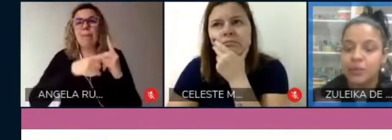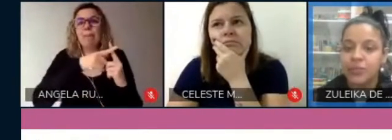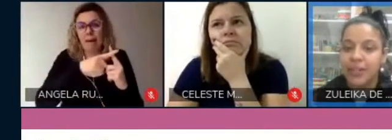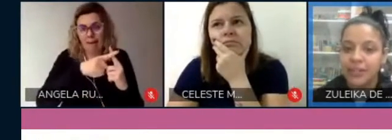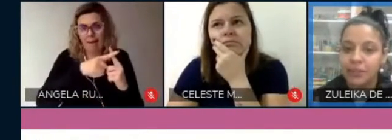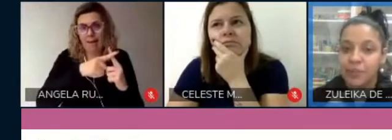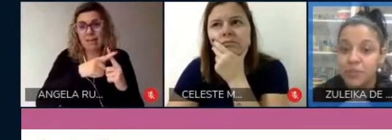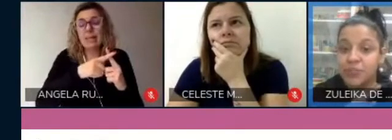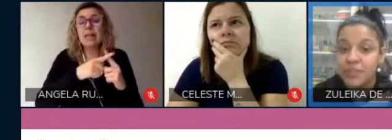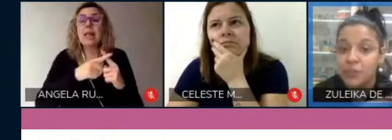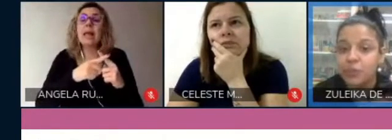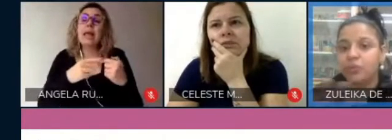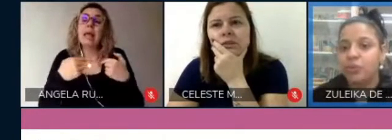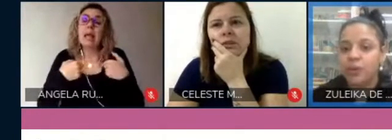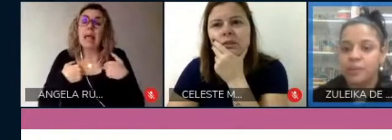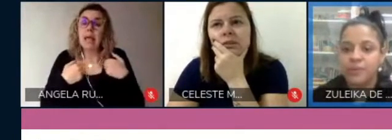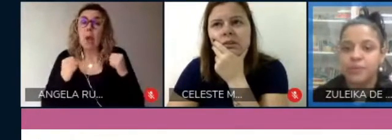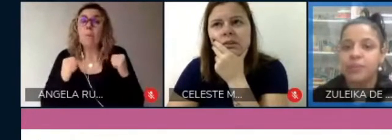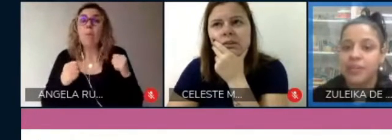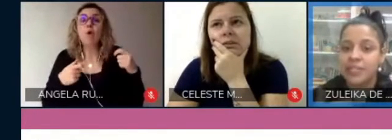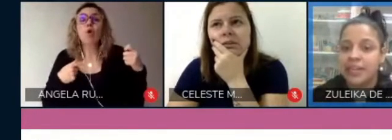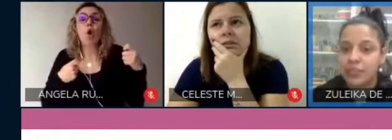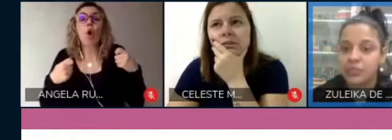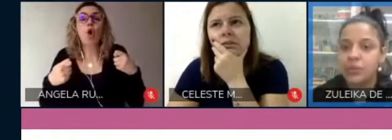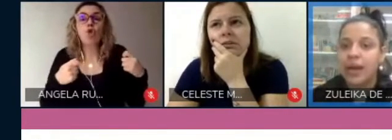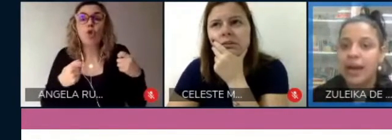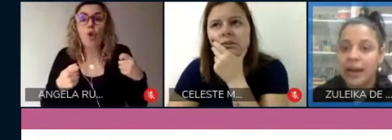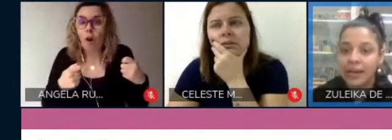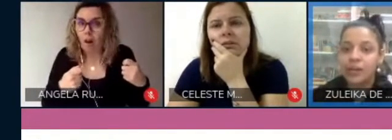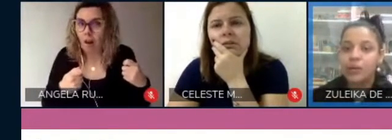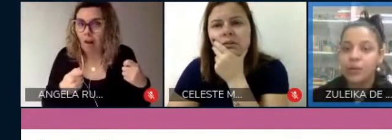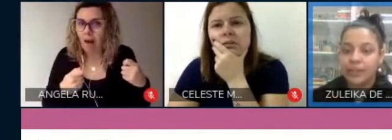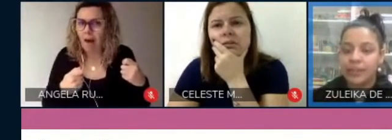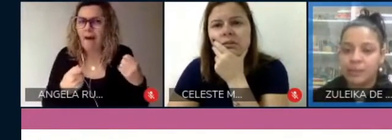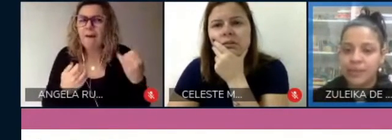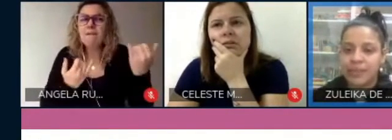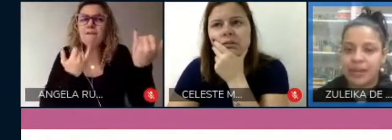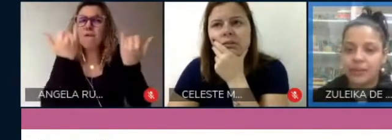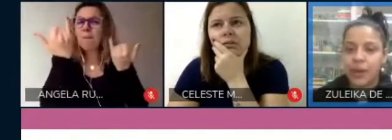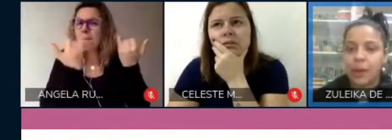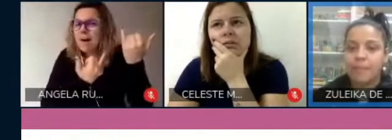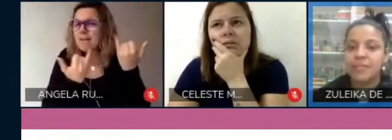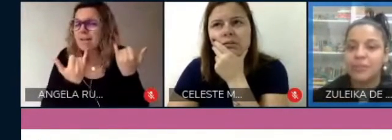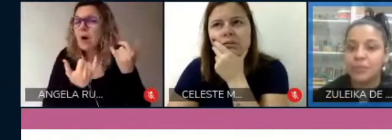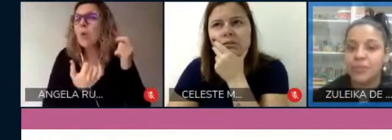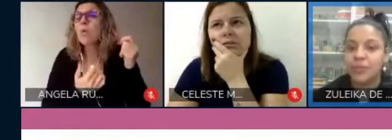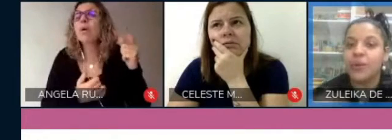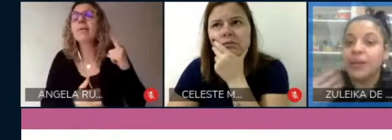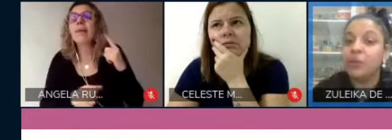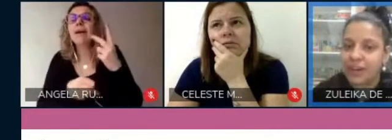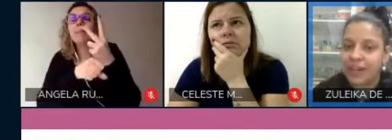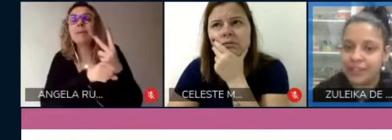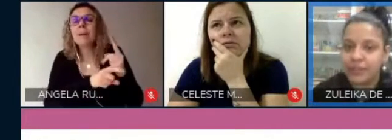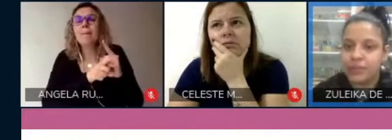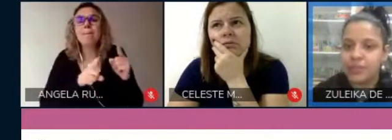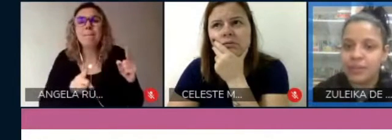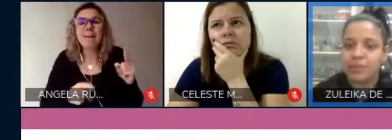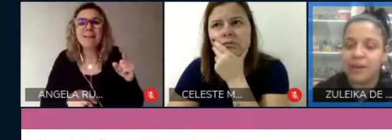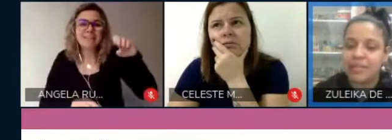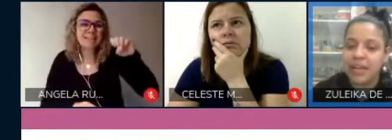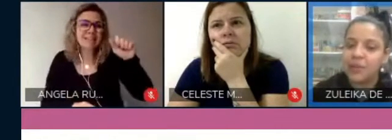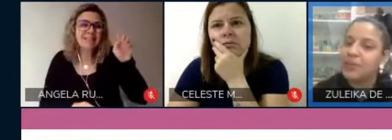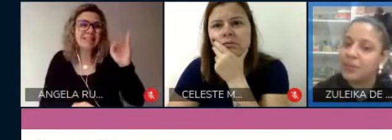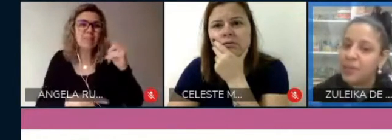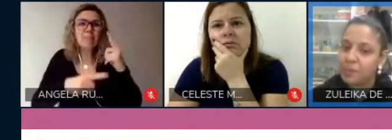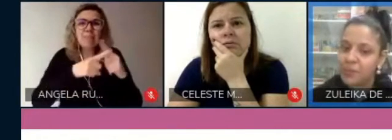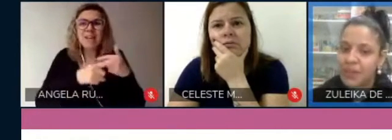posso fazer o controle, posso ter acesso a o que está emprestado, mas eu não consigo renovar dentro do